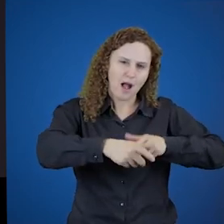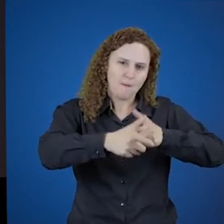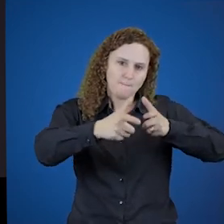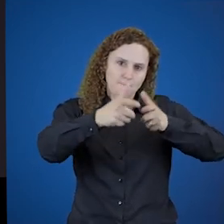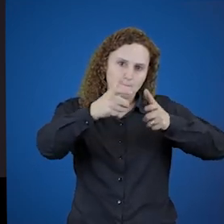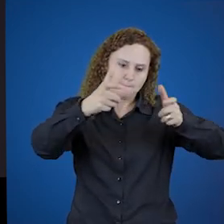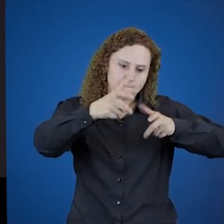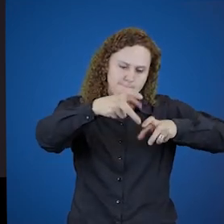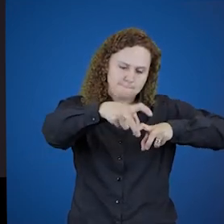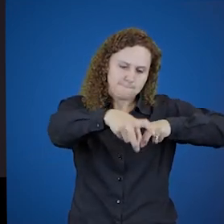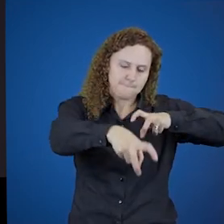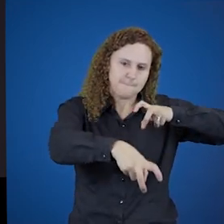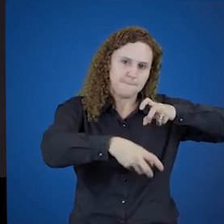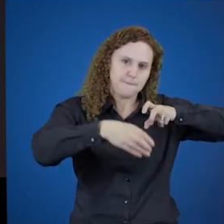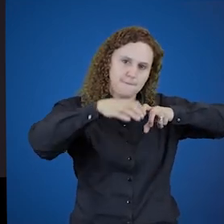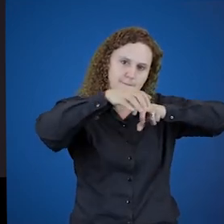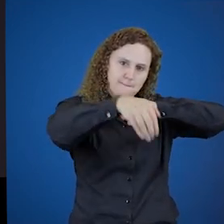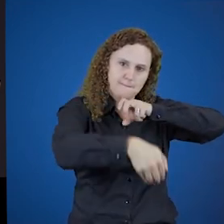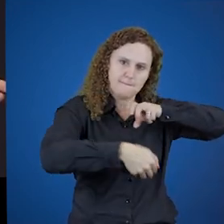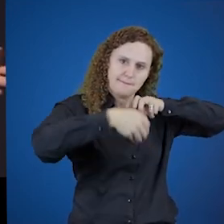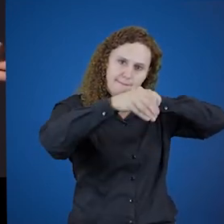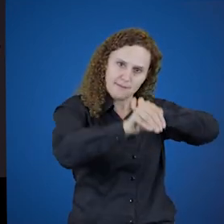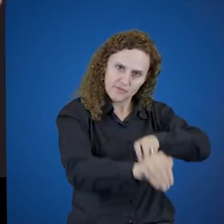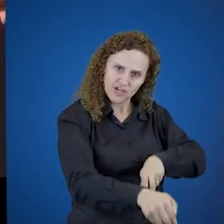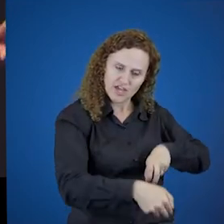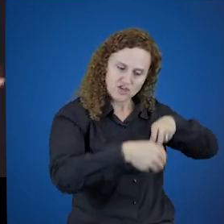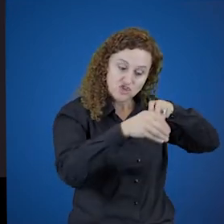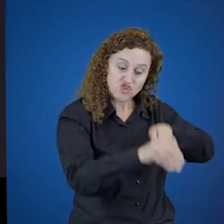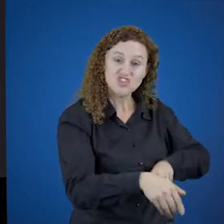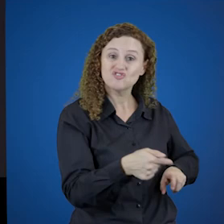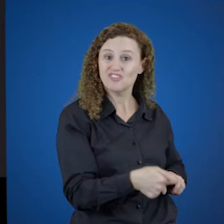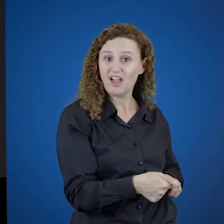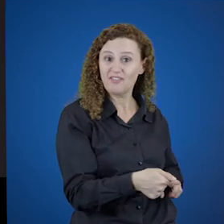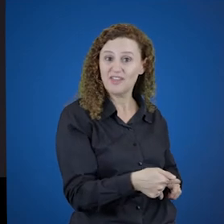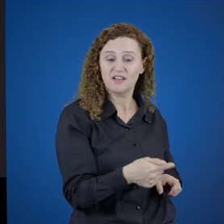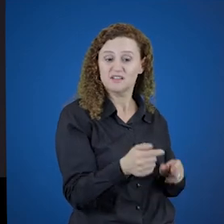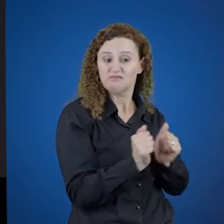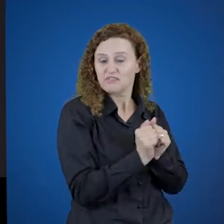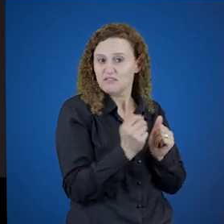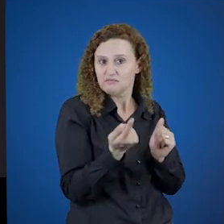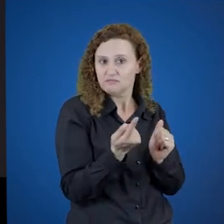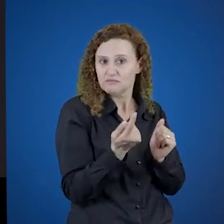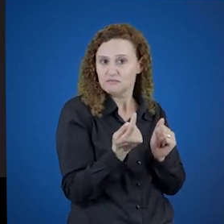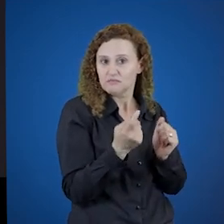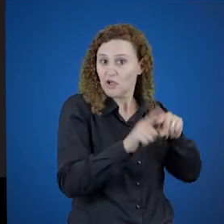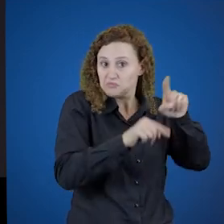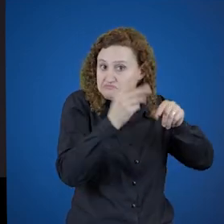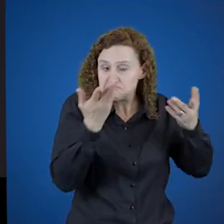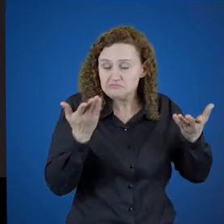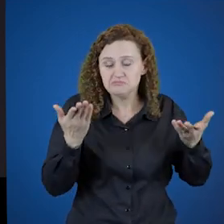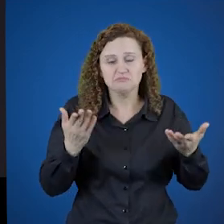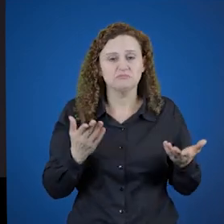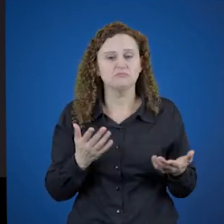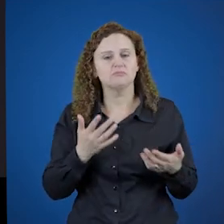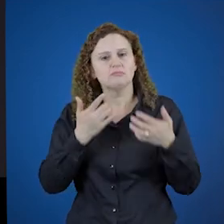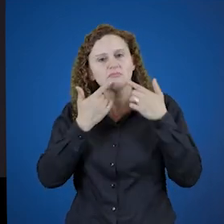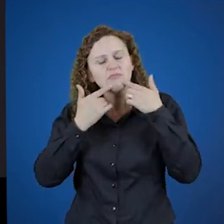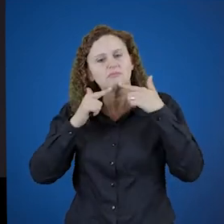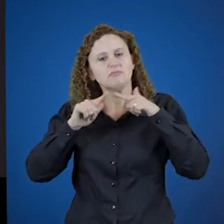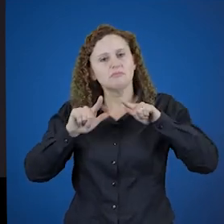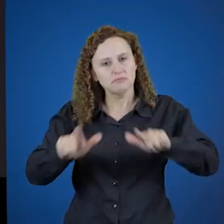enxada Grande Ó com uma enxada grande não é companhia o instrumento que ele utilizou